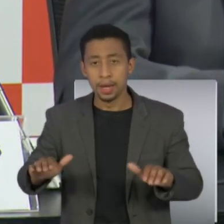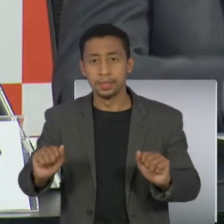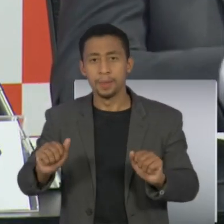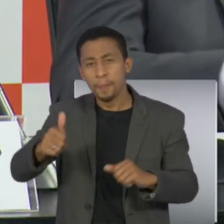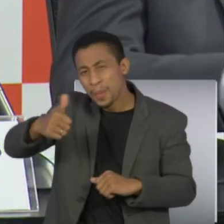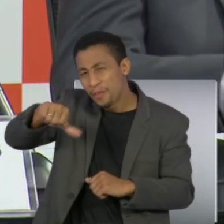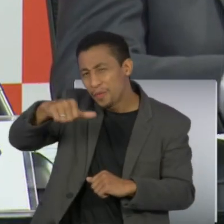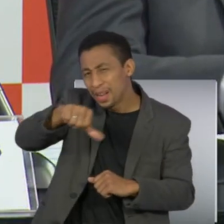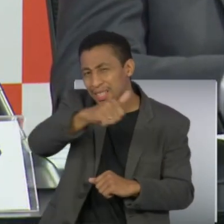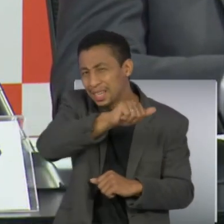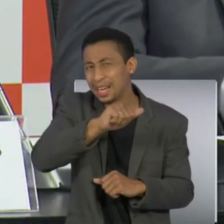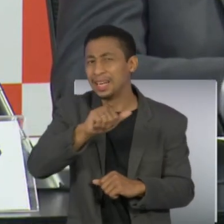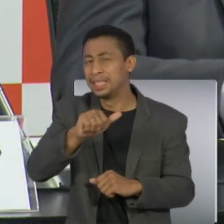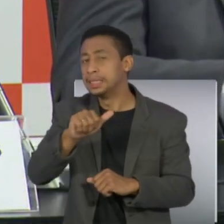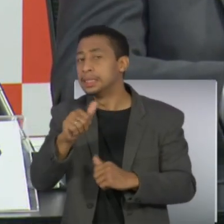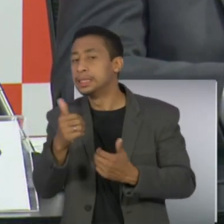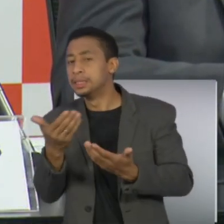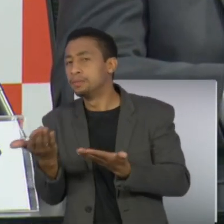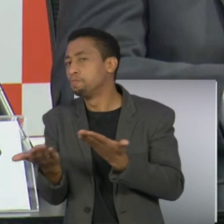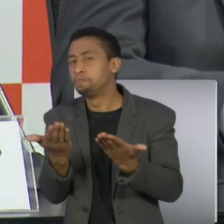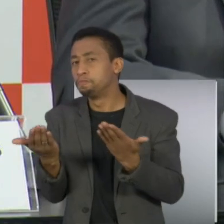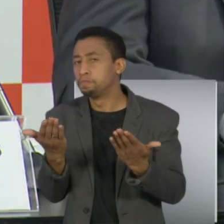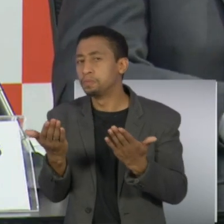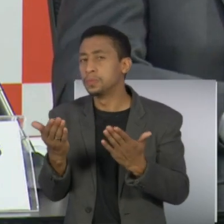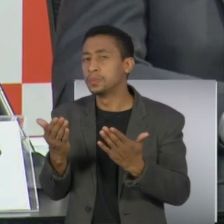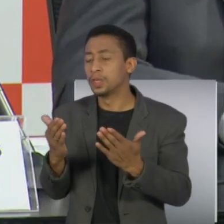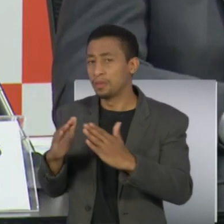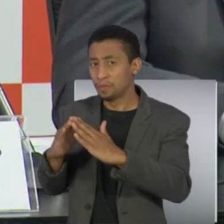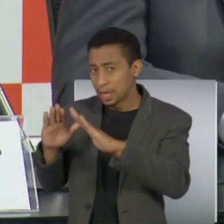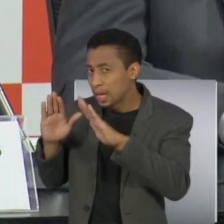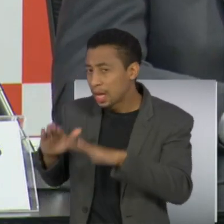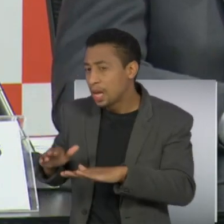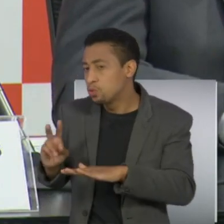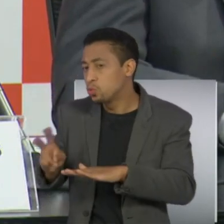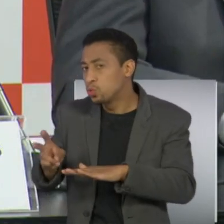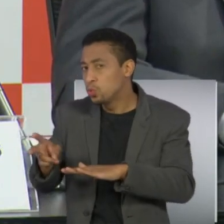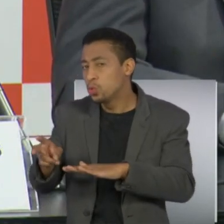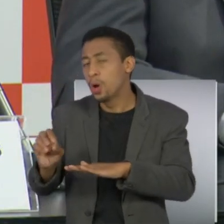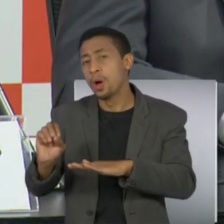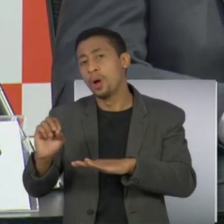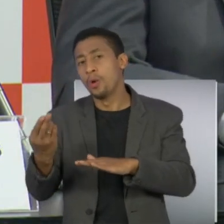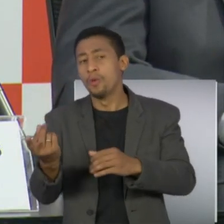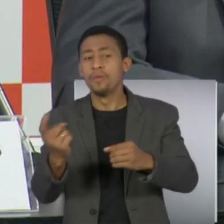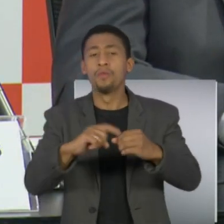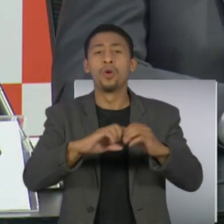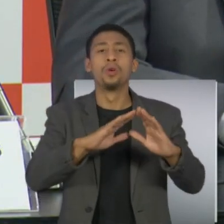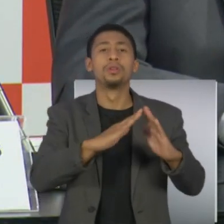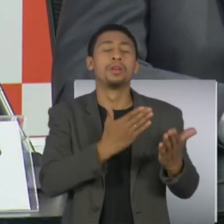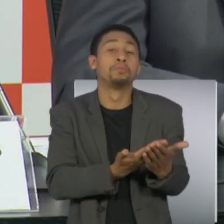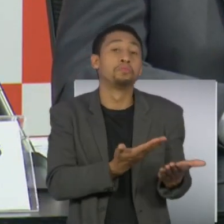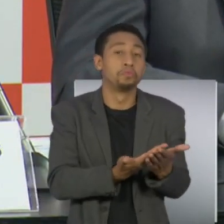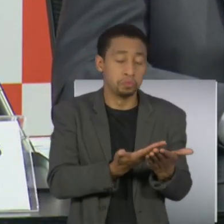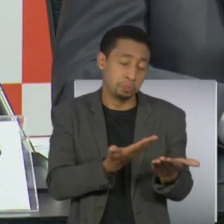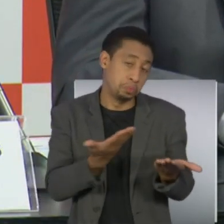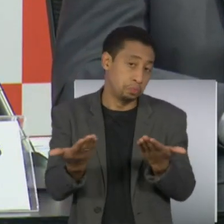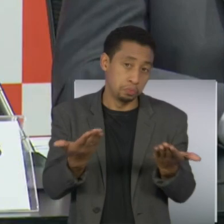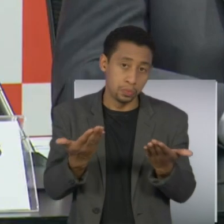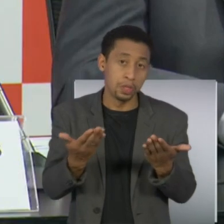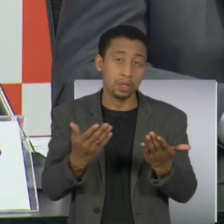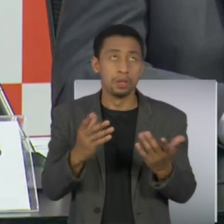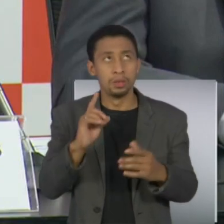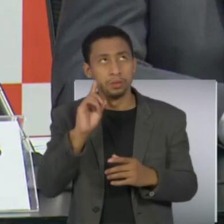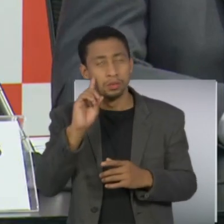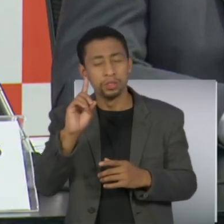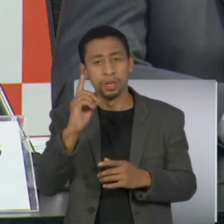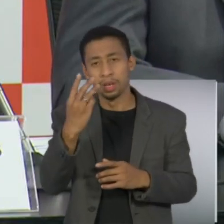se ao caso de manter essa mesma linha ou de ter outra posição a partir do dia